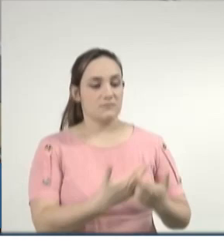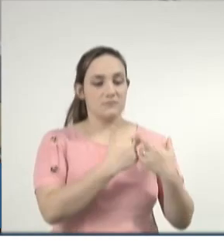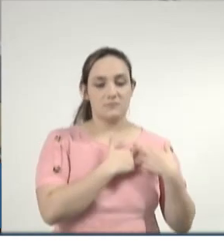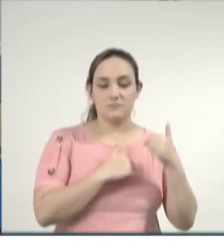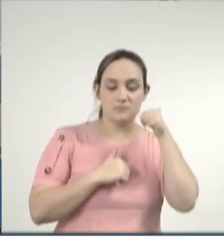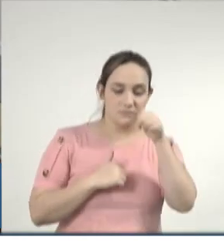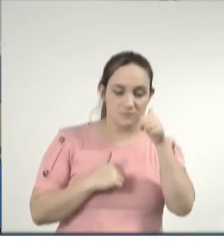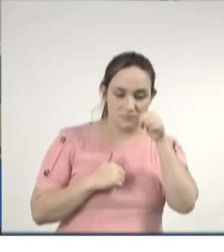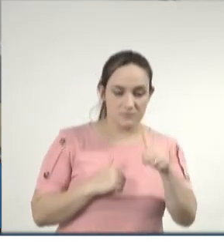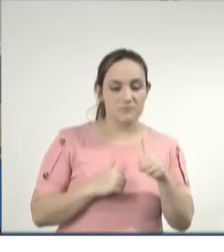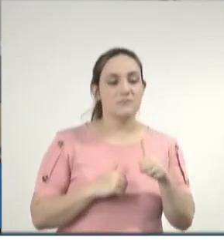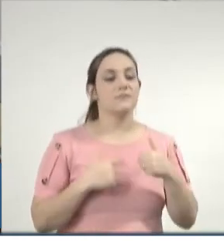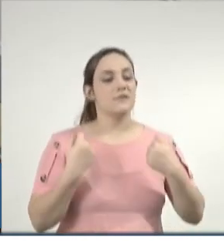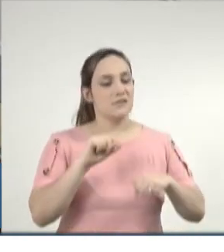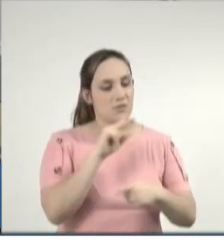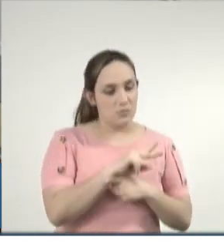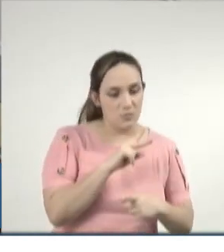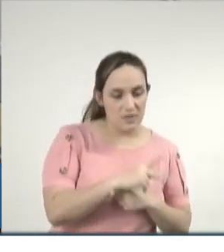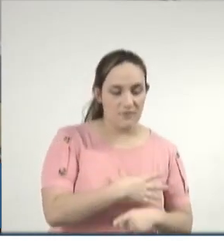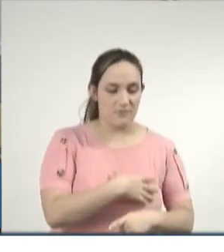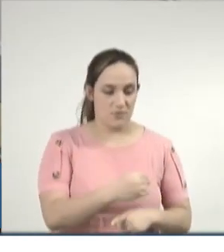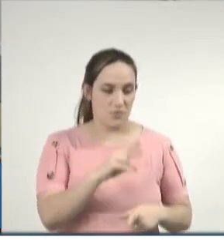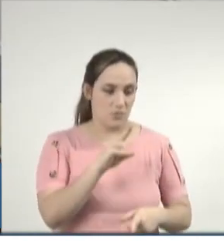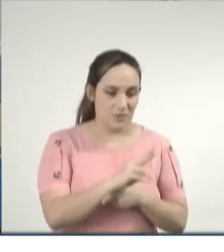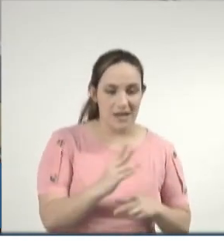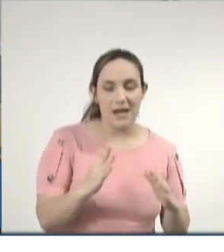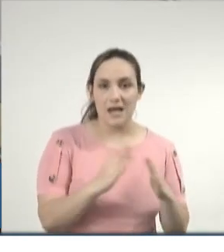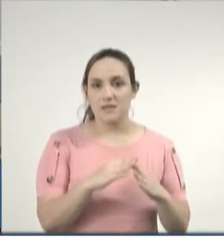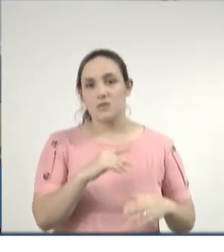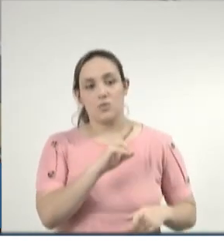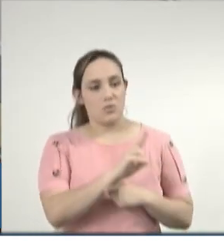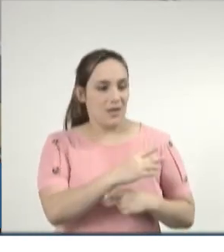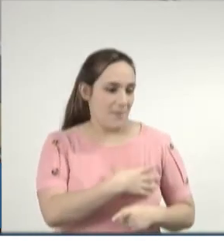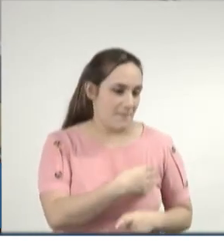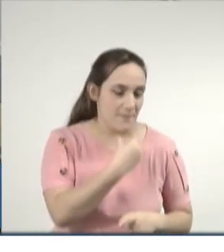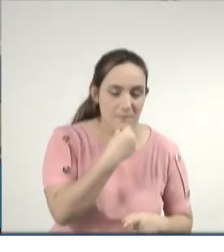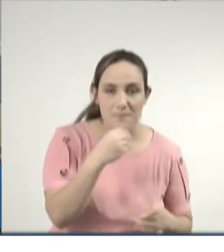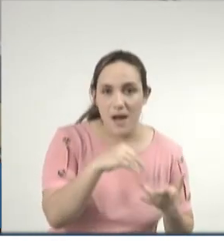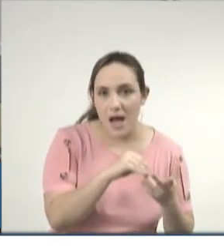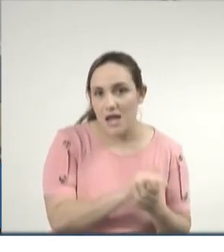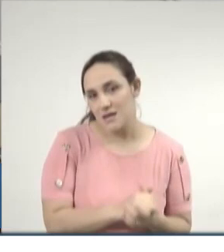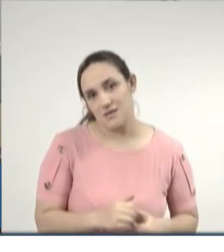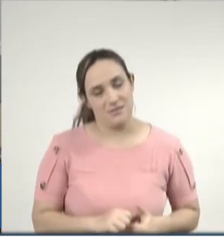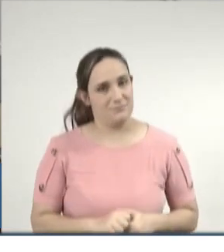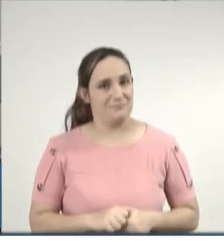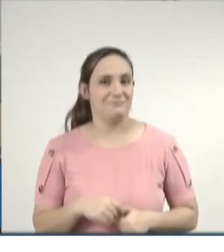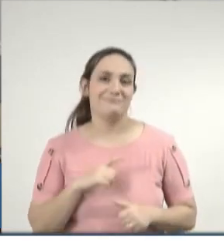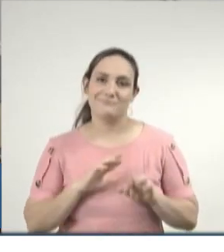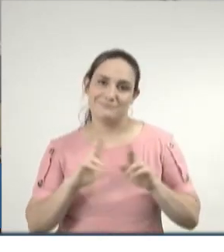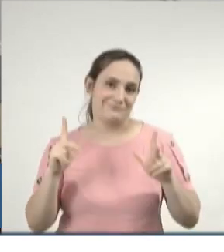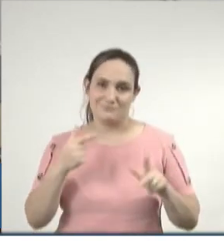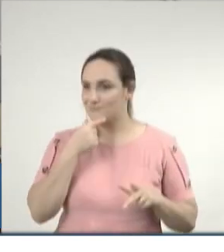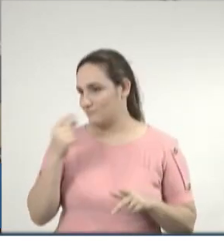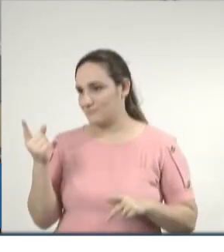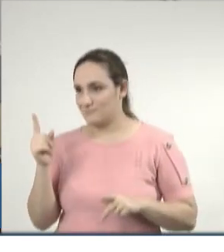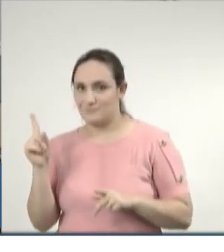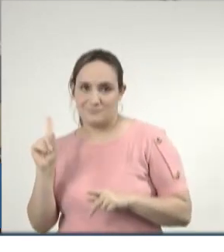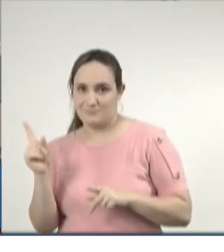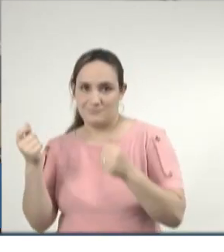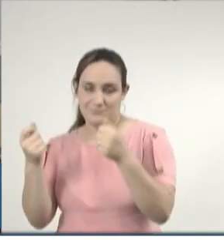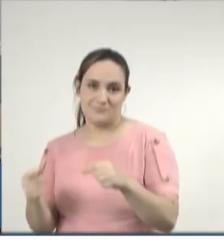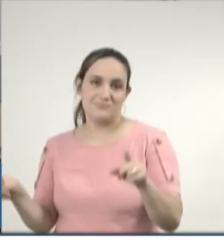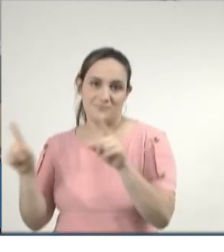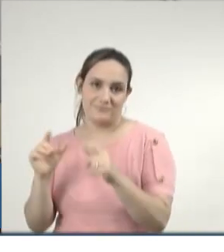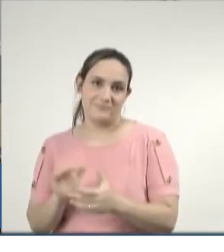dos filhos, para cuidar da casa, para cuidar do marido. Já começa por aí, né? Essa diferença, né? Uhum. Então, a gente